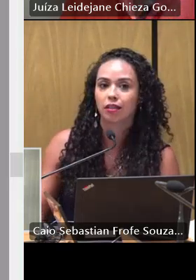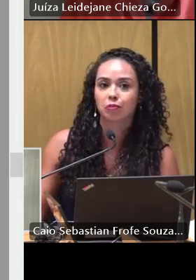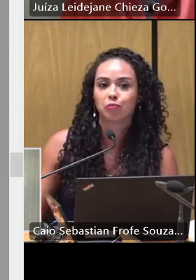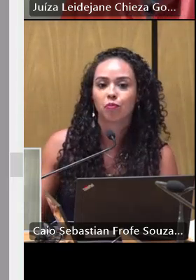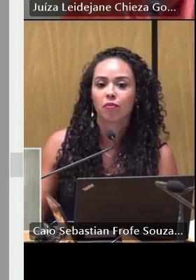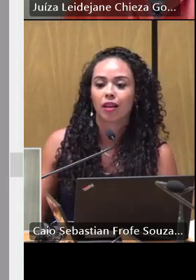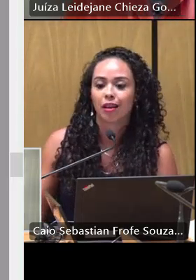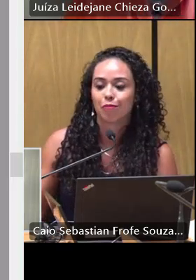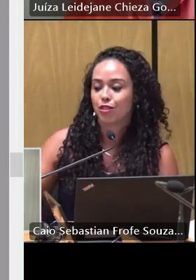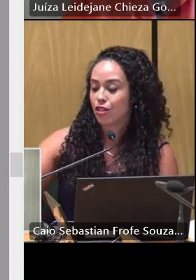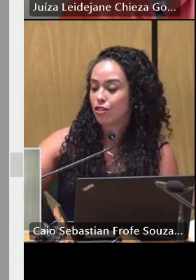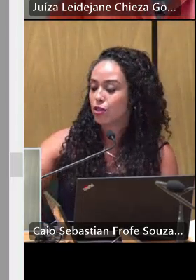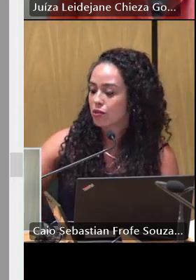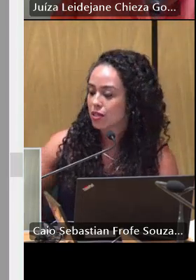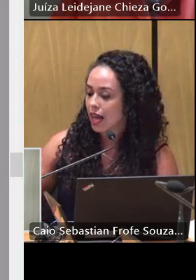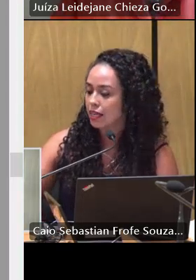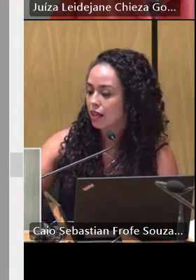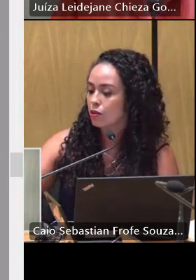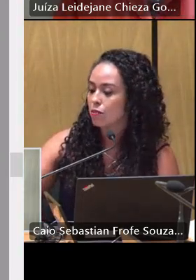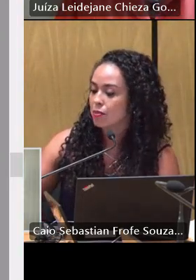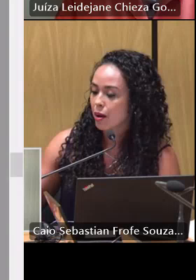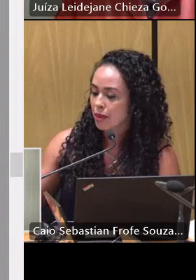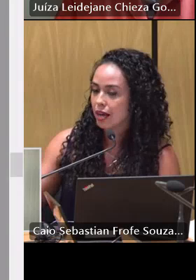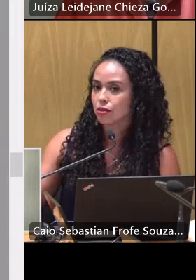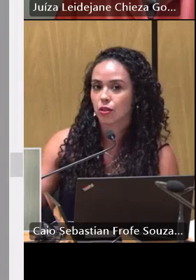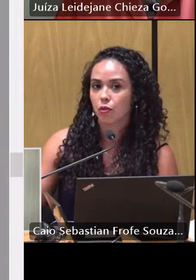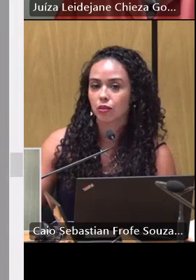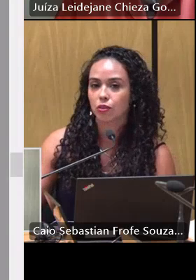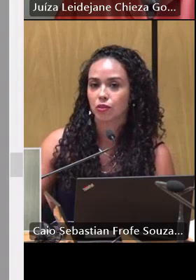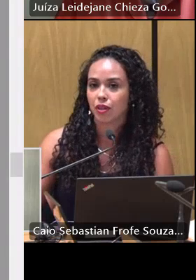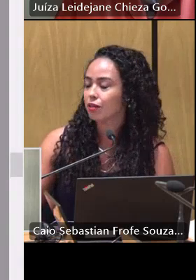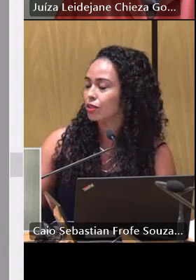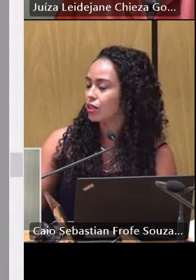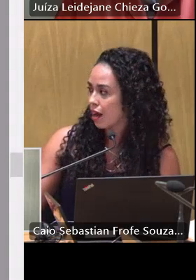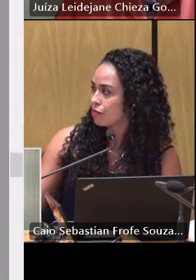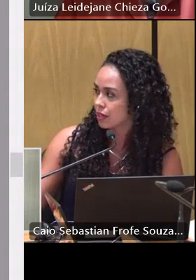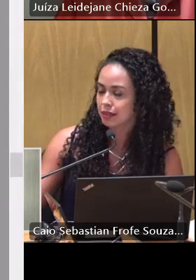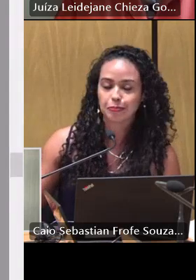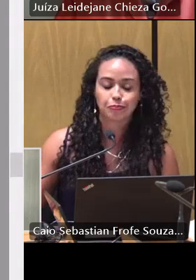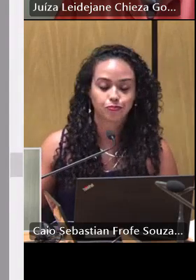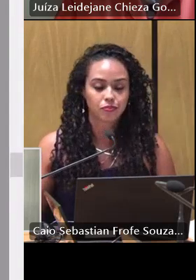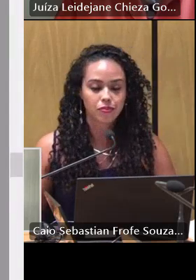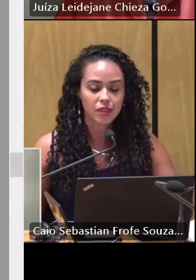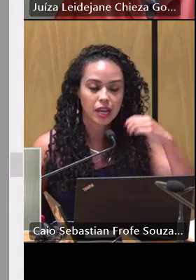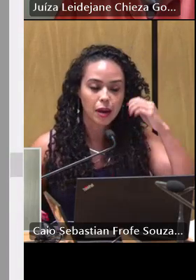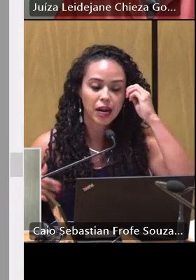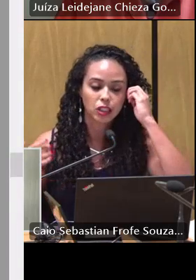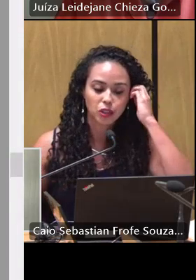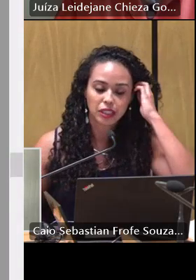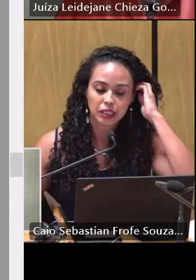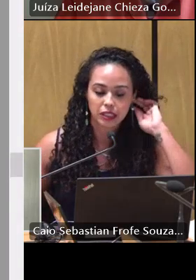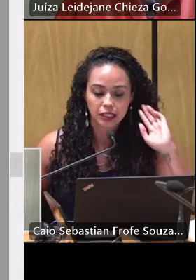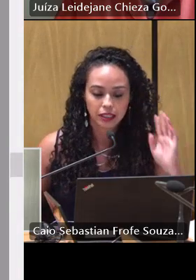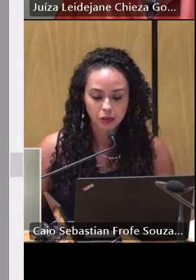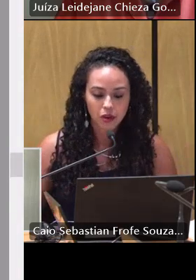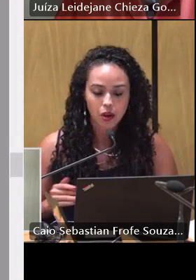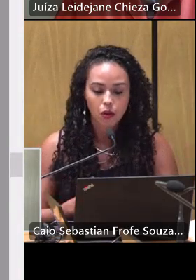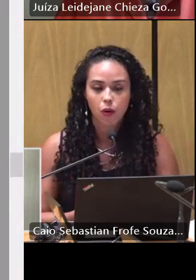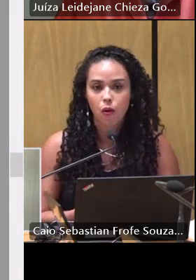então por isso a gente consegue ter um mapeamento de quantos vieram de África né e a partir de